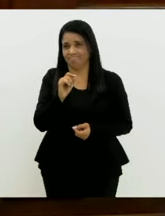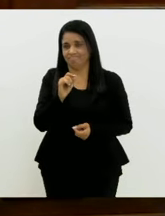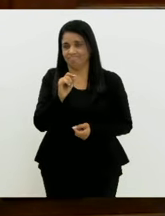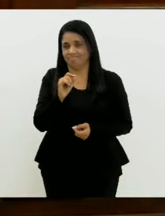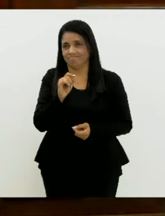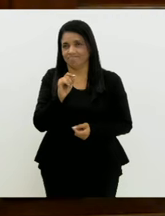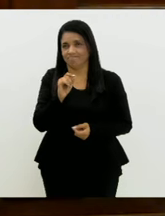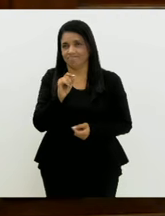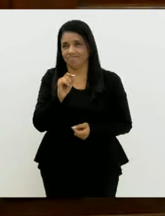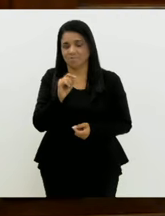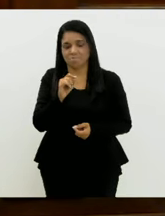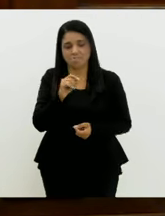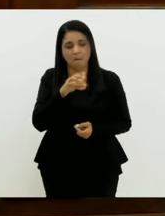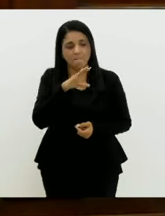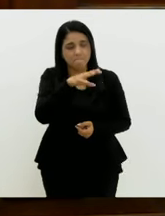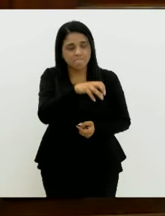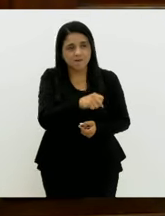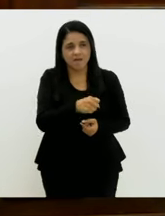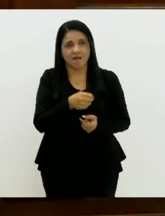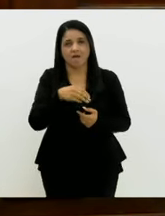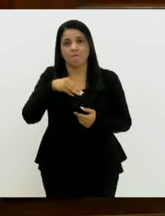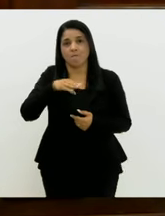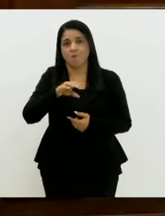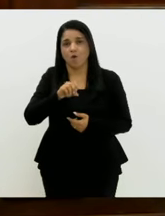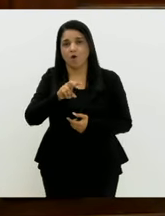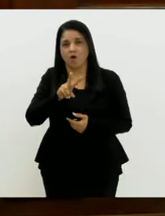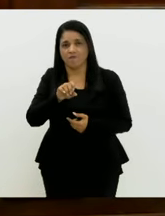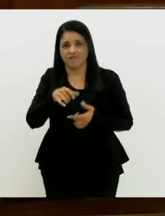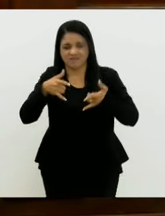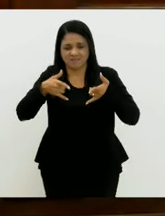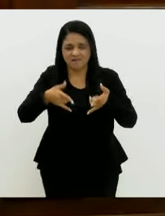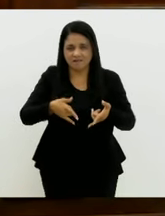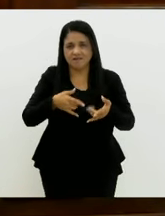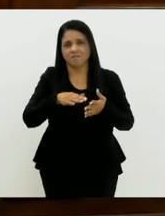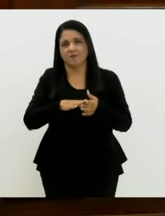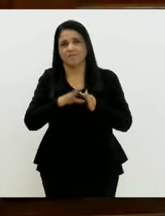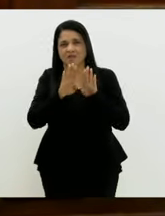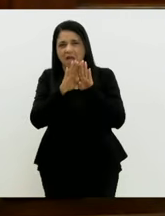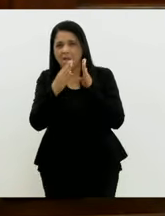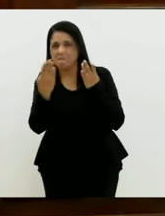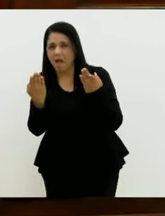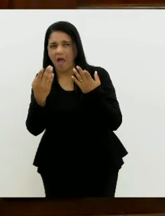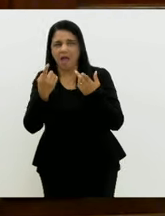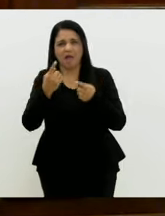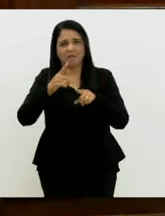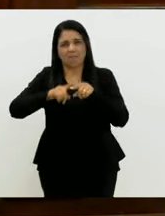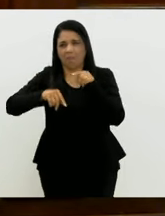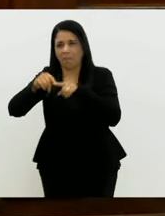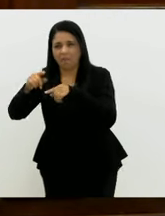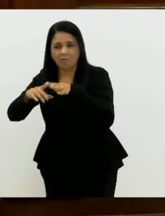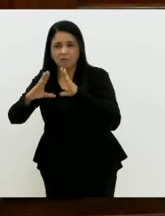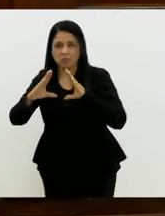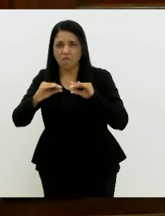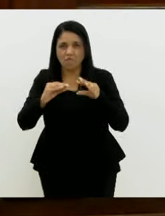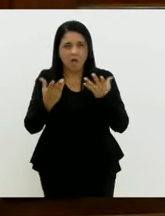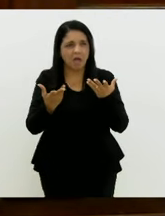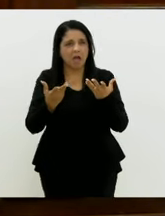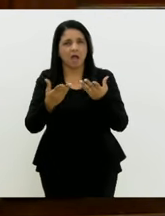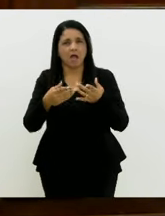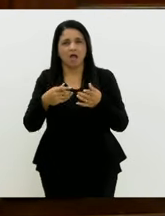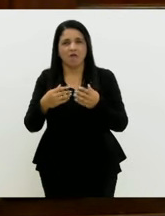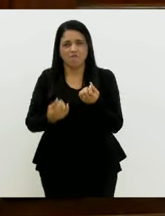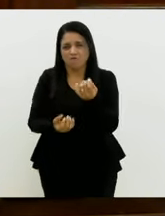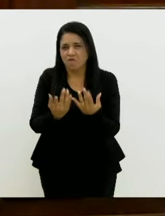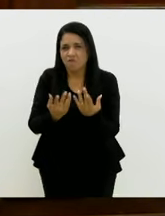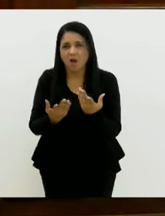móveis das pessoas. Isso é o mais triste. Todos pertencem às pessoas. E ali as pessoas pegando